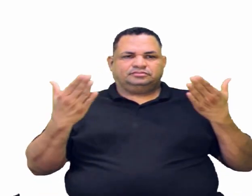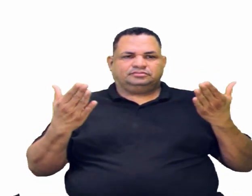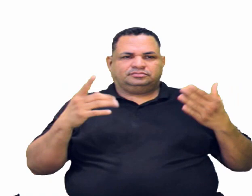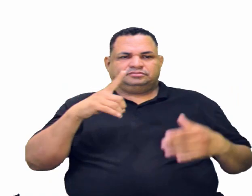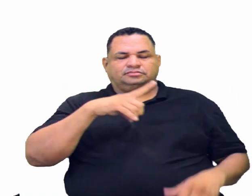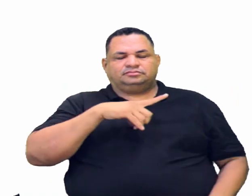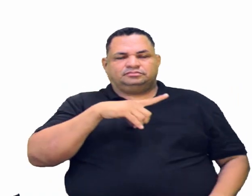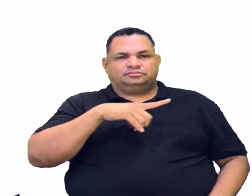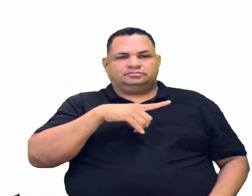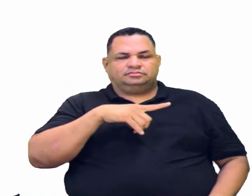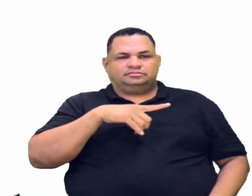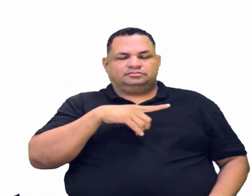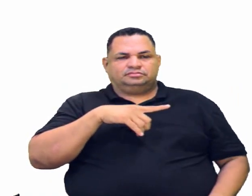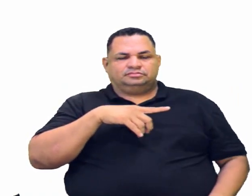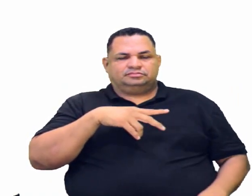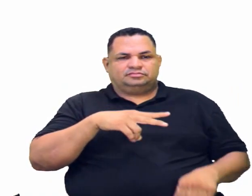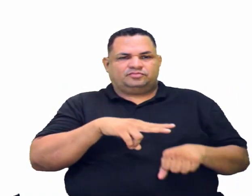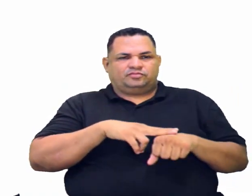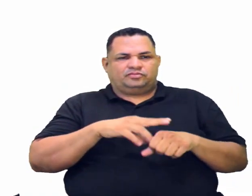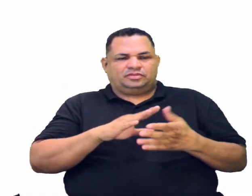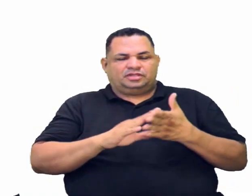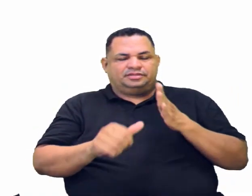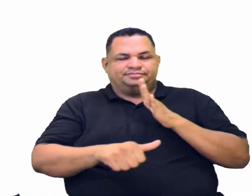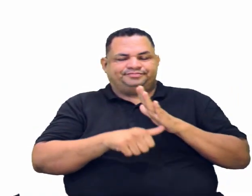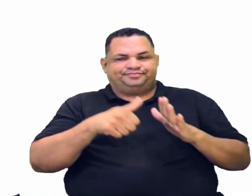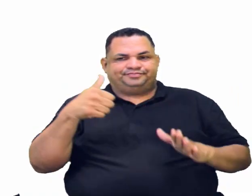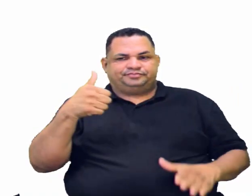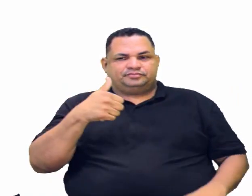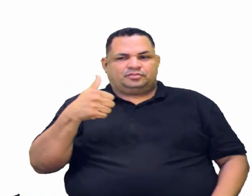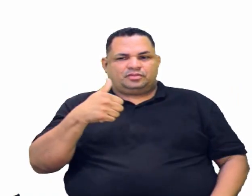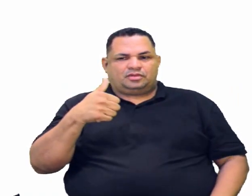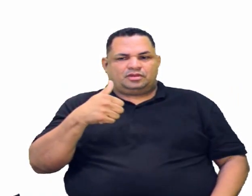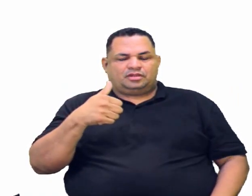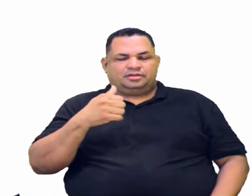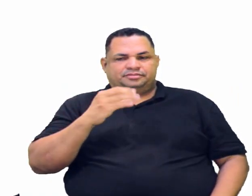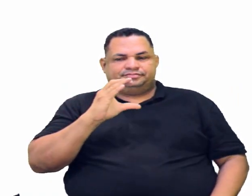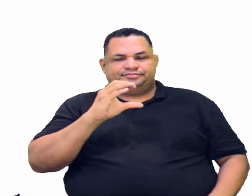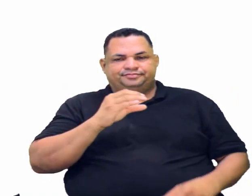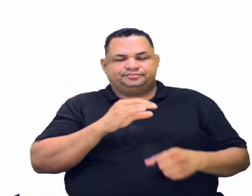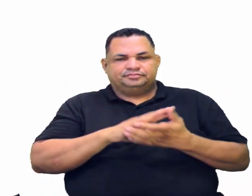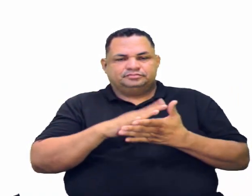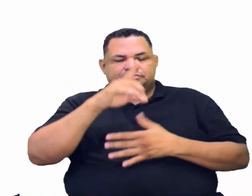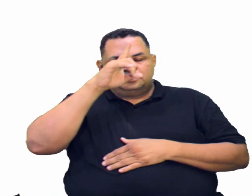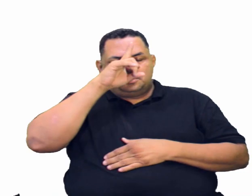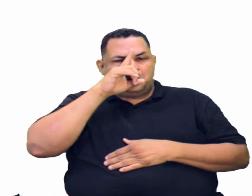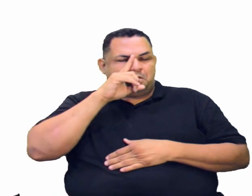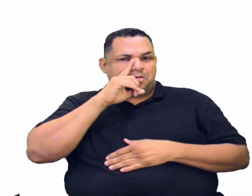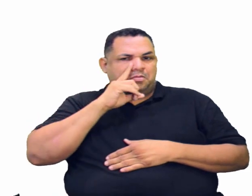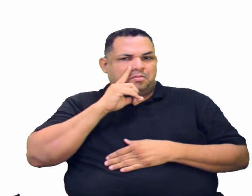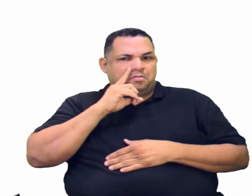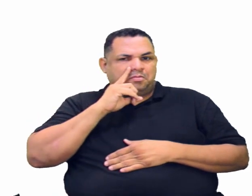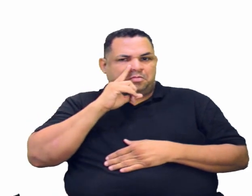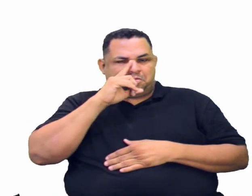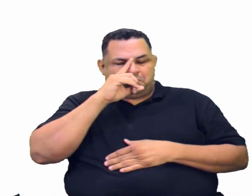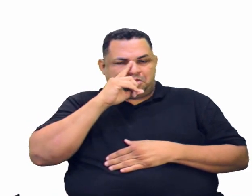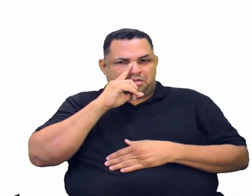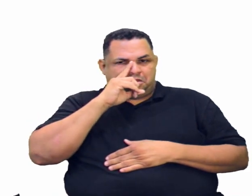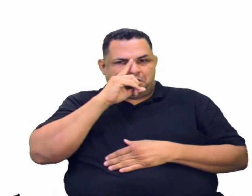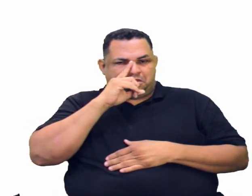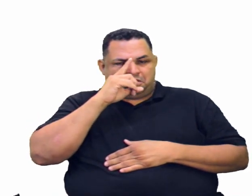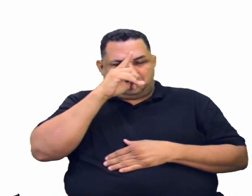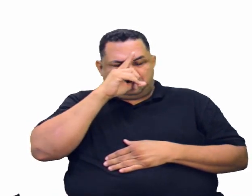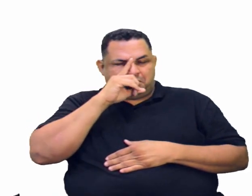gente tem a primeira oxidação, que nós vamos chamar de parcial,